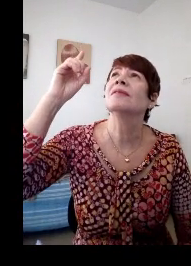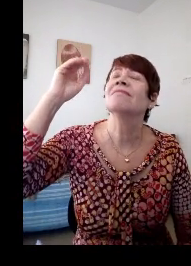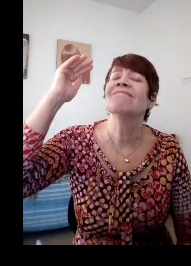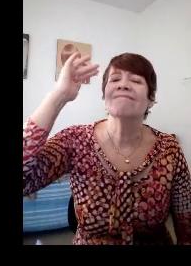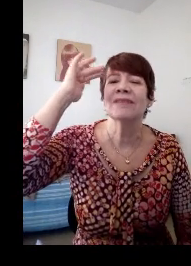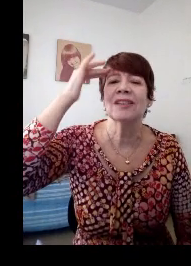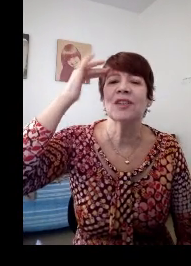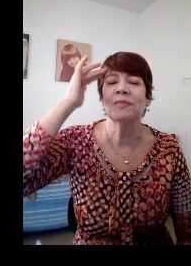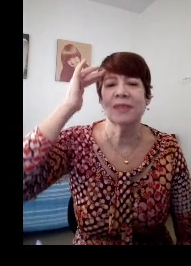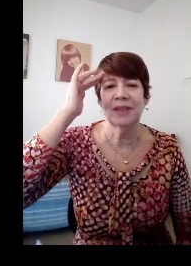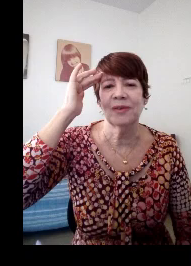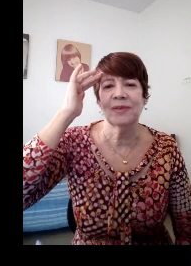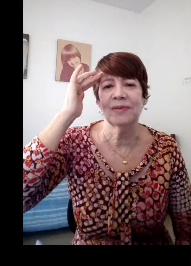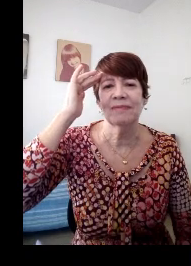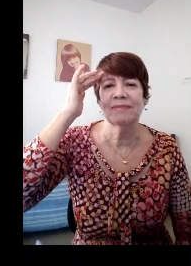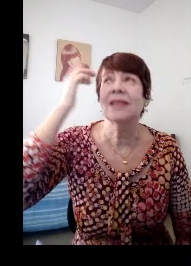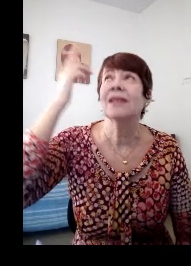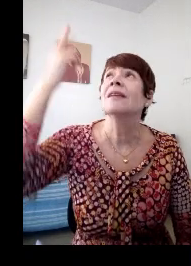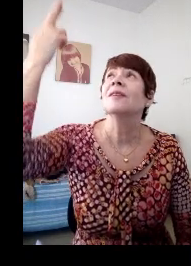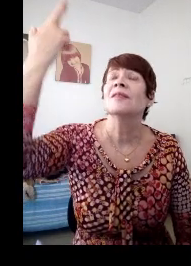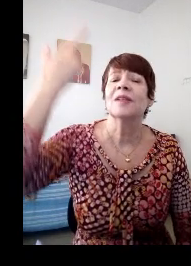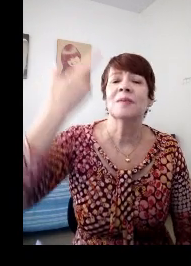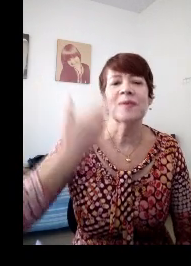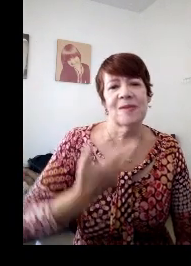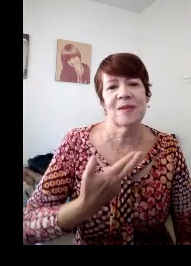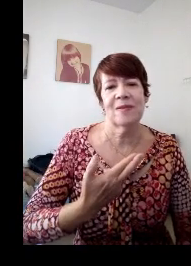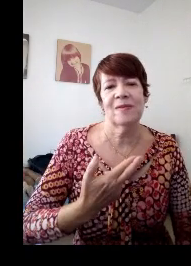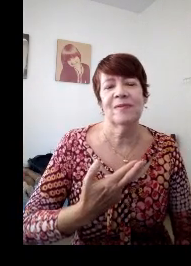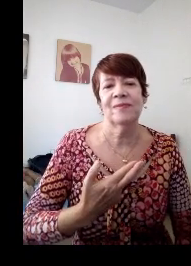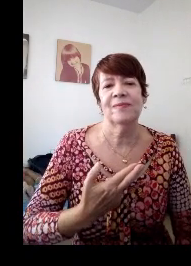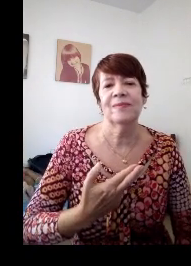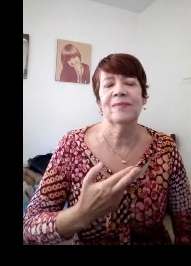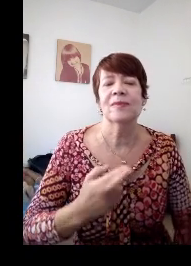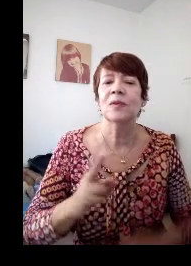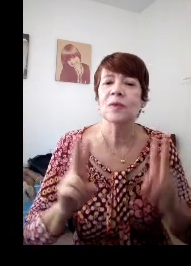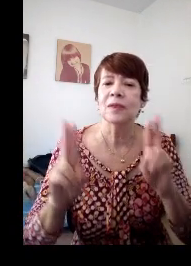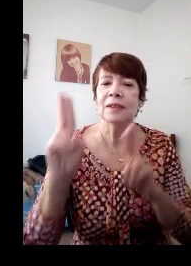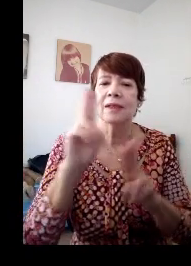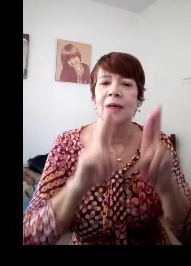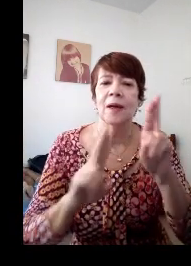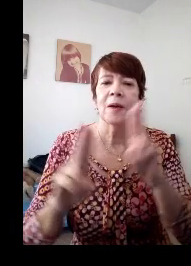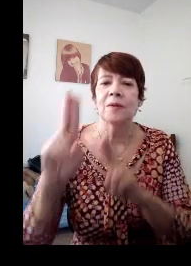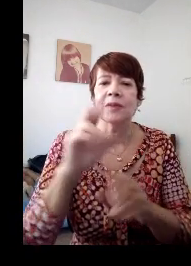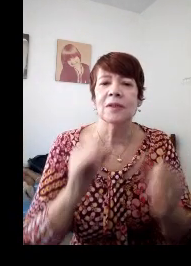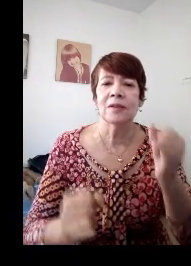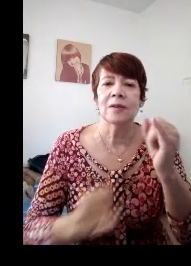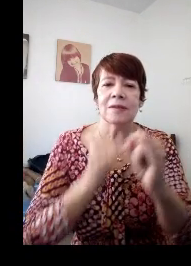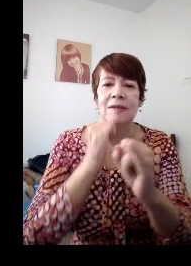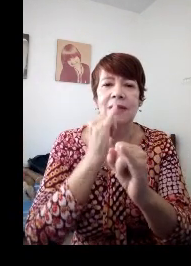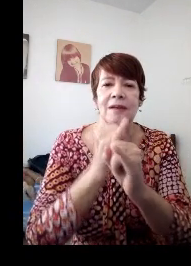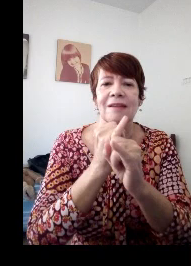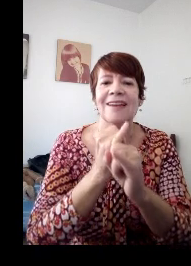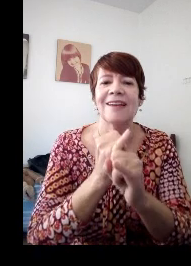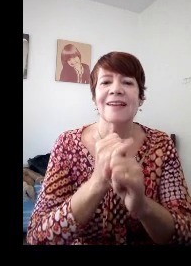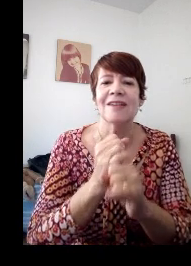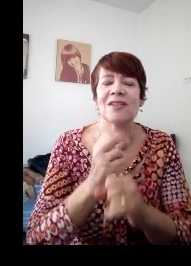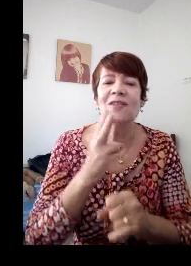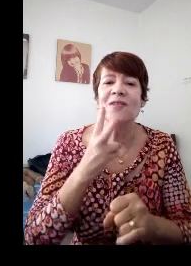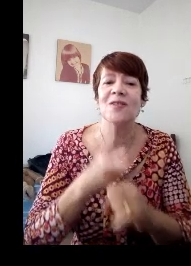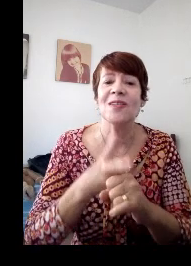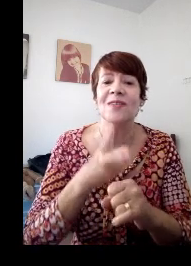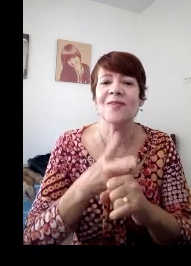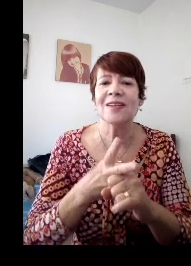chegamos à conclusão de que poderíamos nos utilizar de algumas ferramentas da